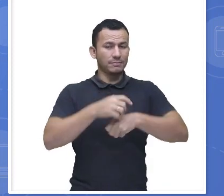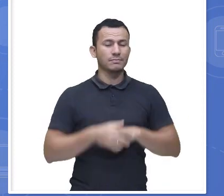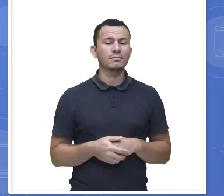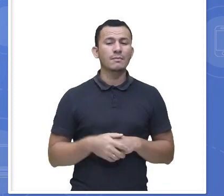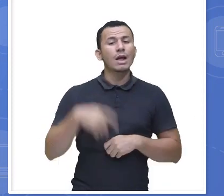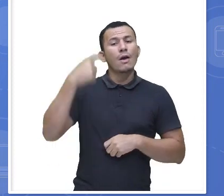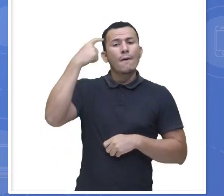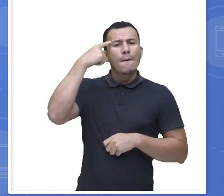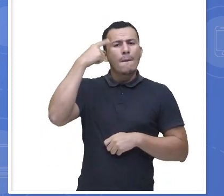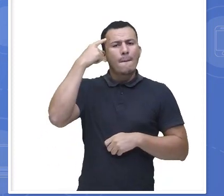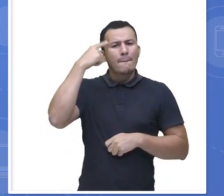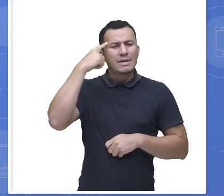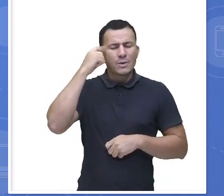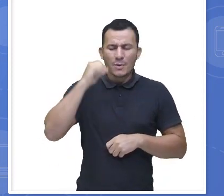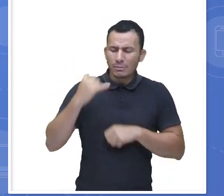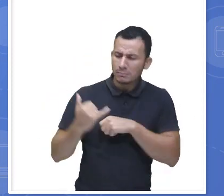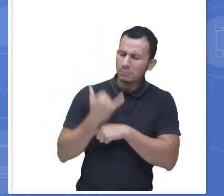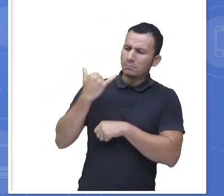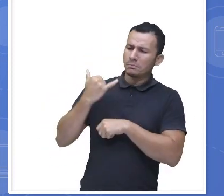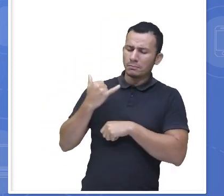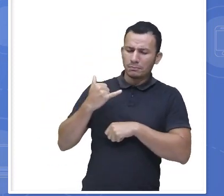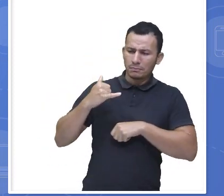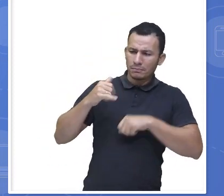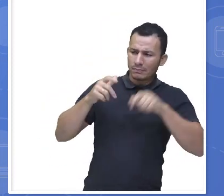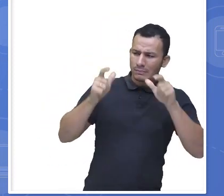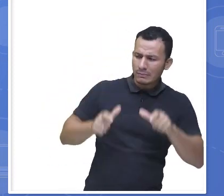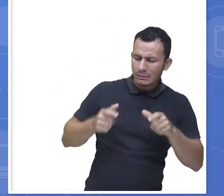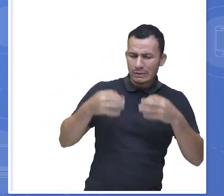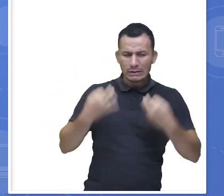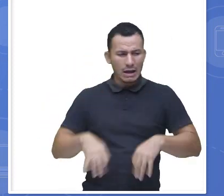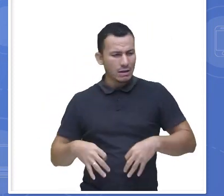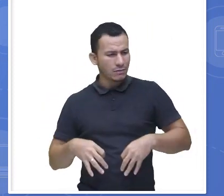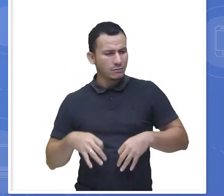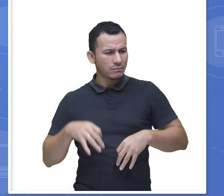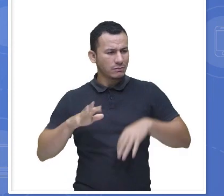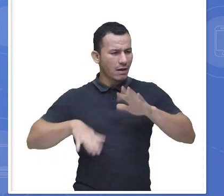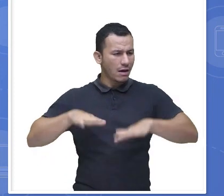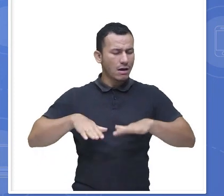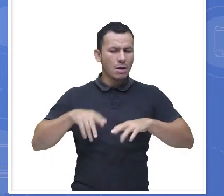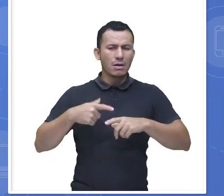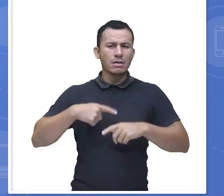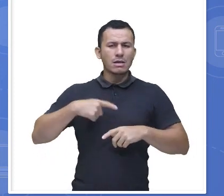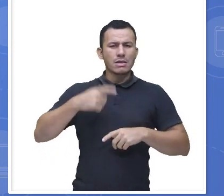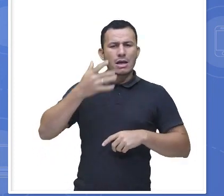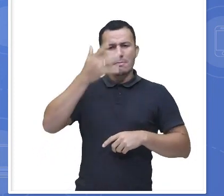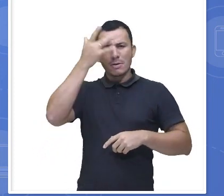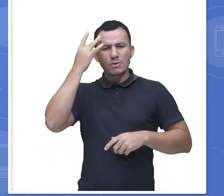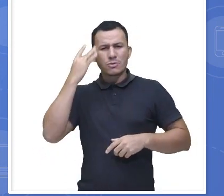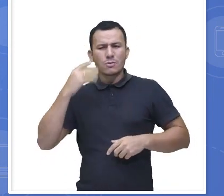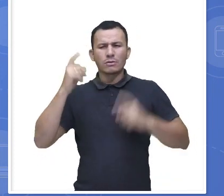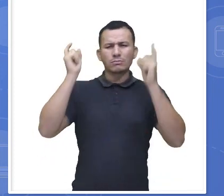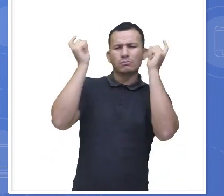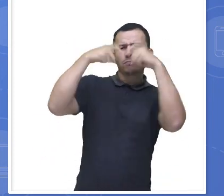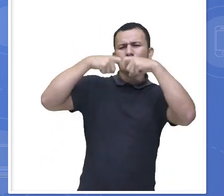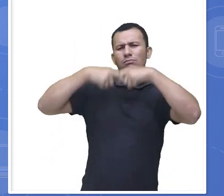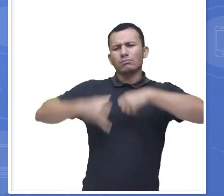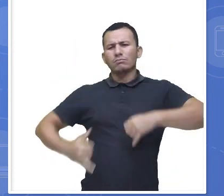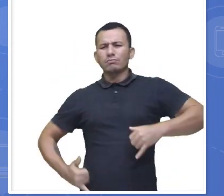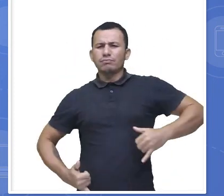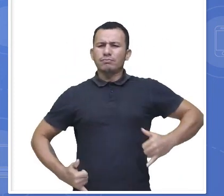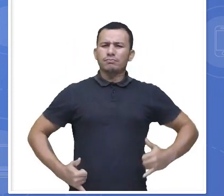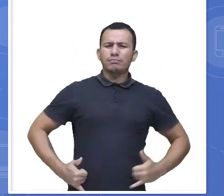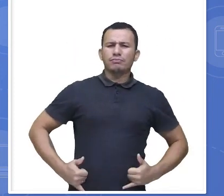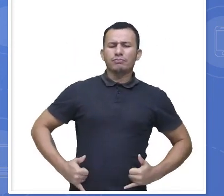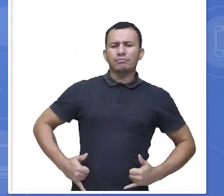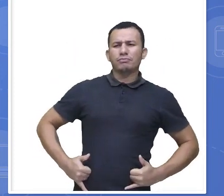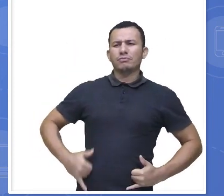tinha me enganado até de cidade. Tinha uns caras mal encarados, armados até os dentes, outros